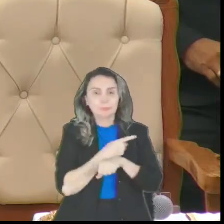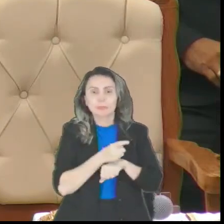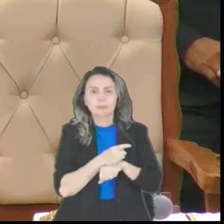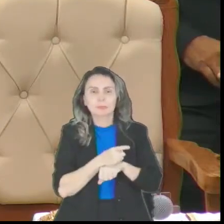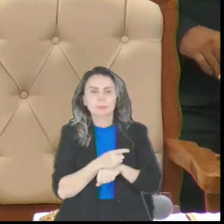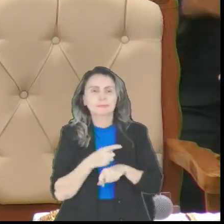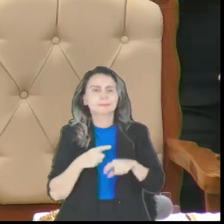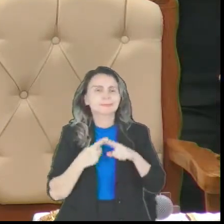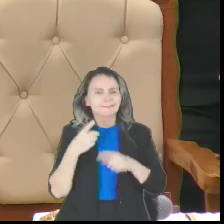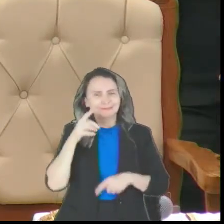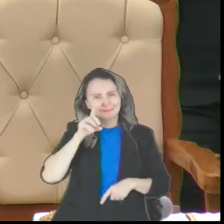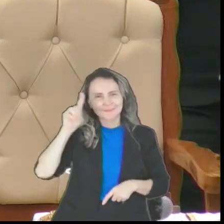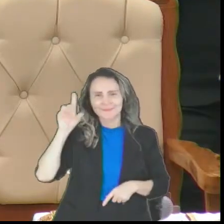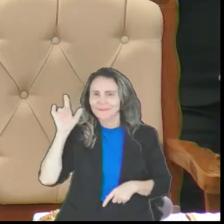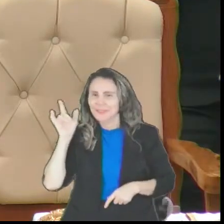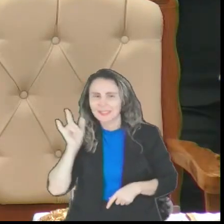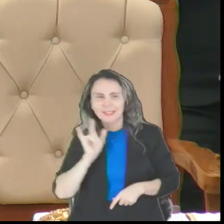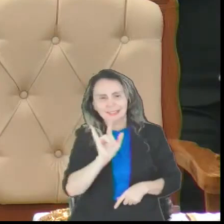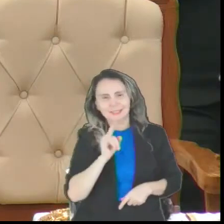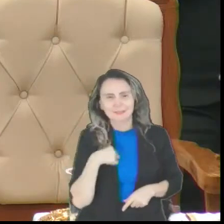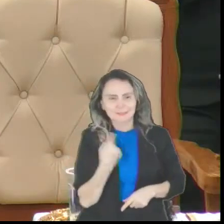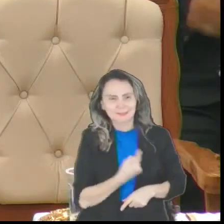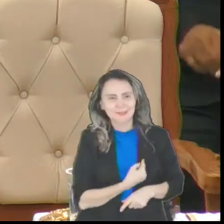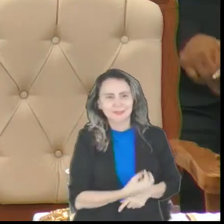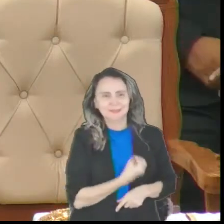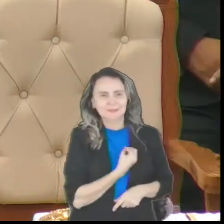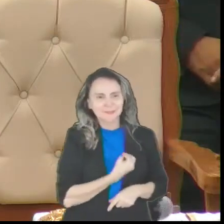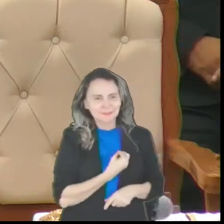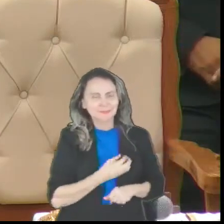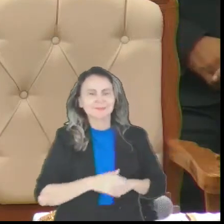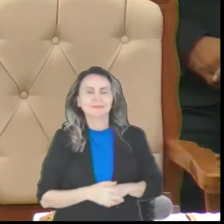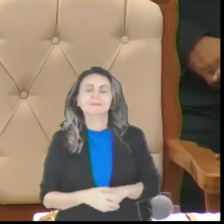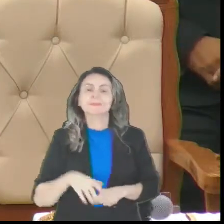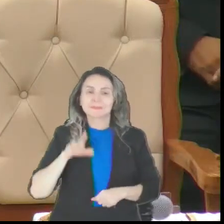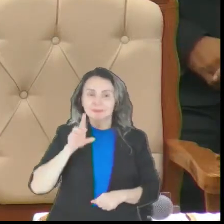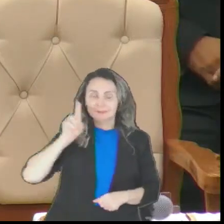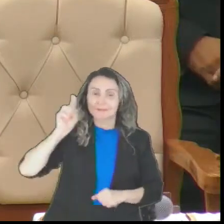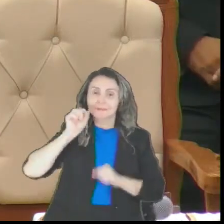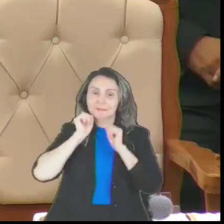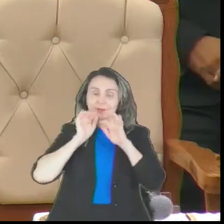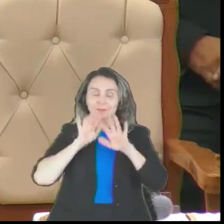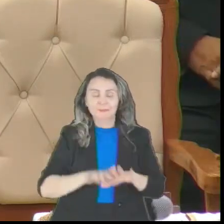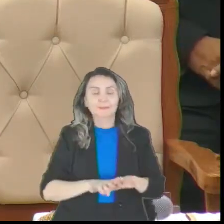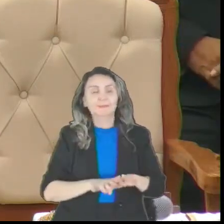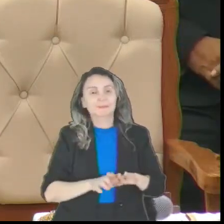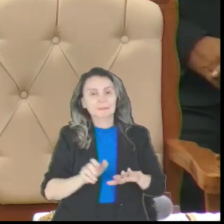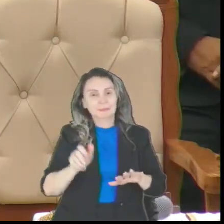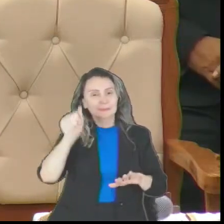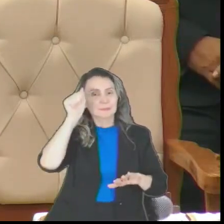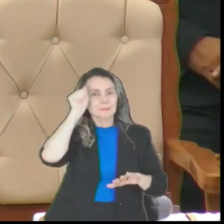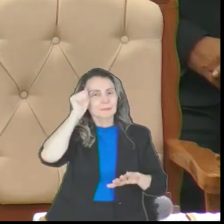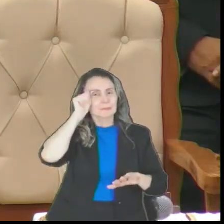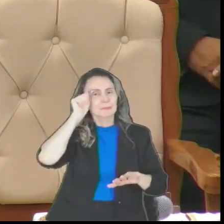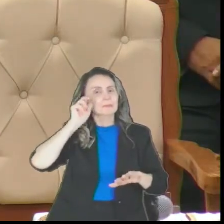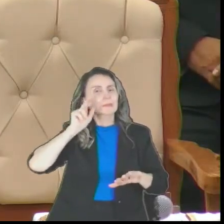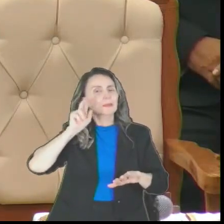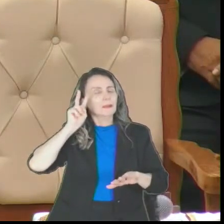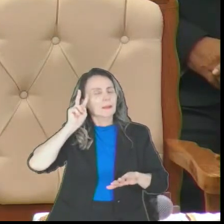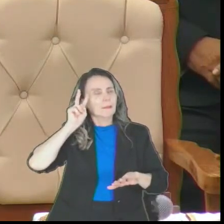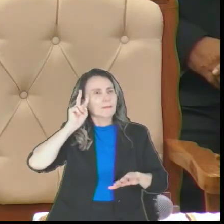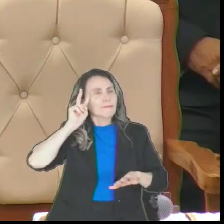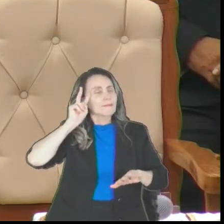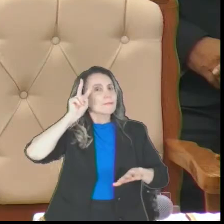nossa vida. Deus, quando abençoou Adão no Éden, Ele está olhando para o futuro. Ele já via